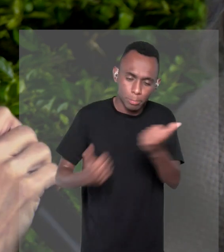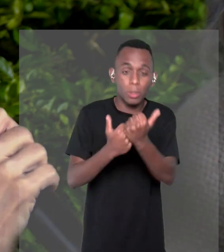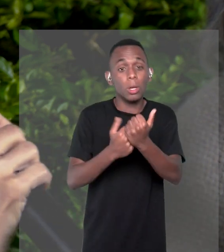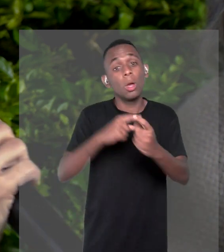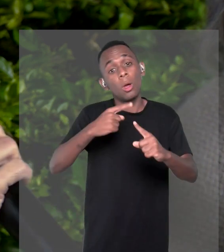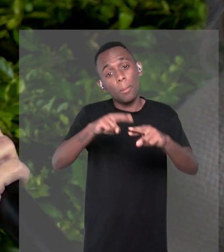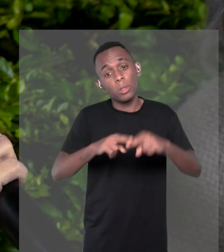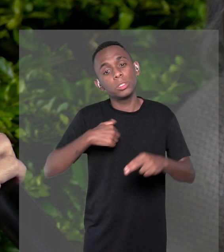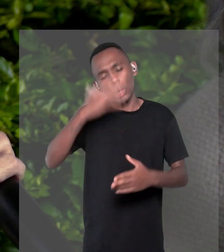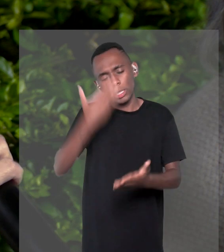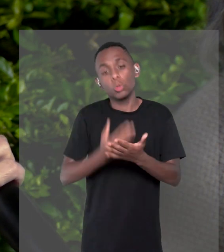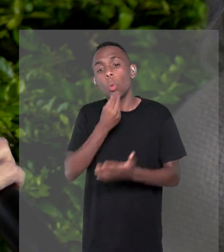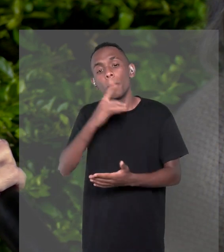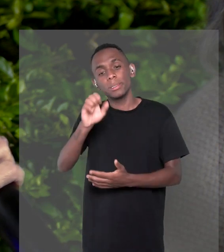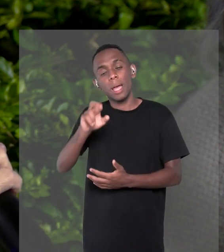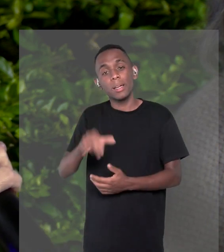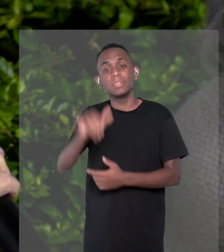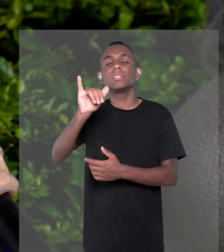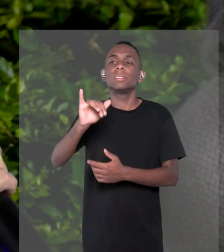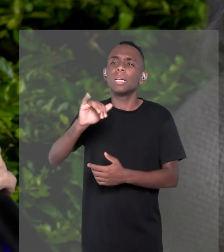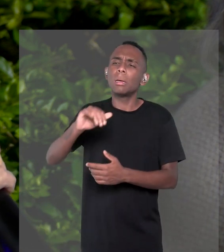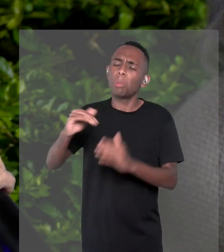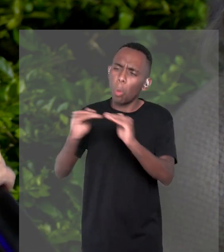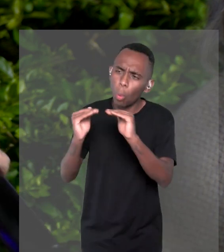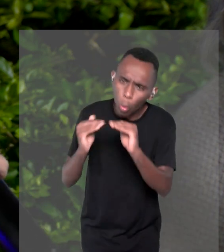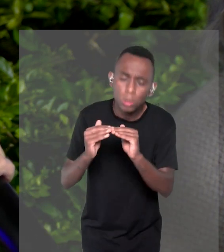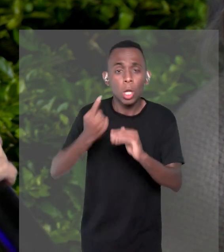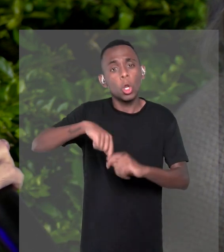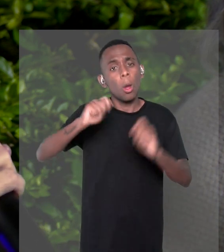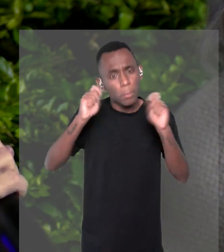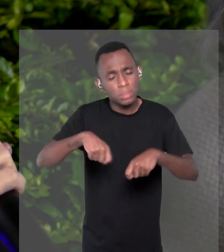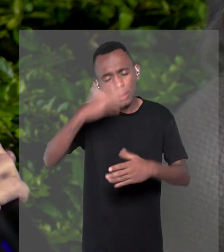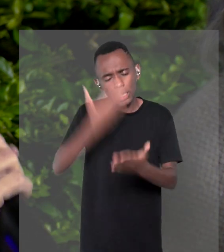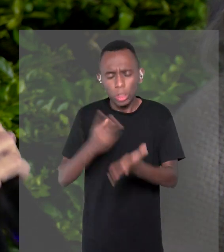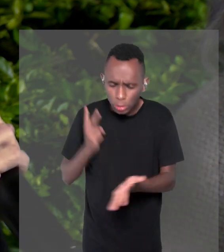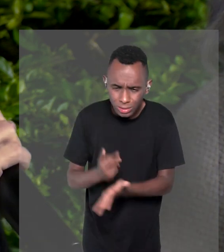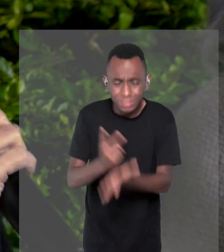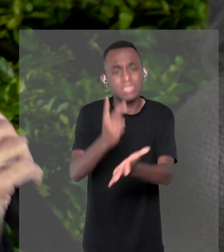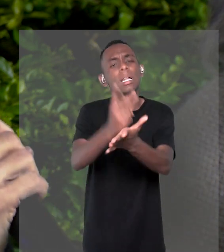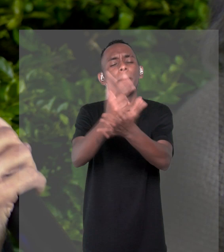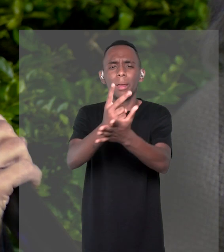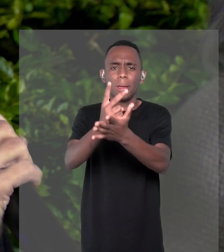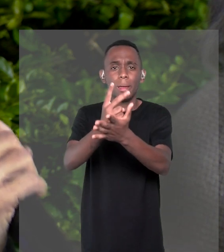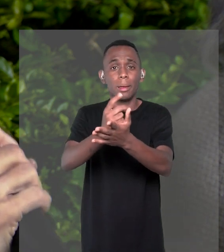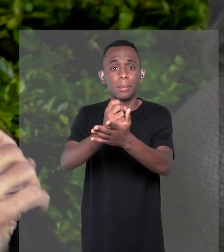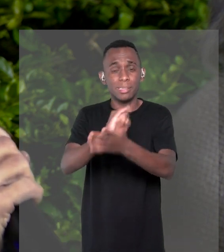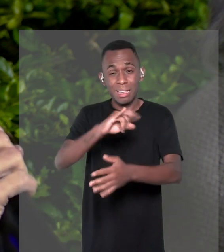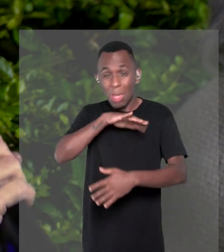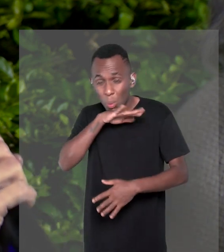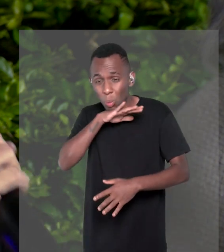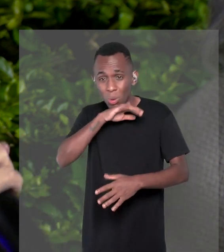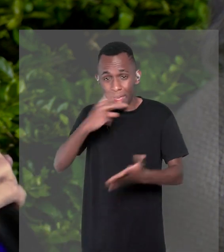própria essência é o homem que se desumaniza. E nós temos visto isso o dia